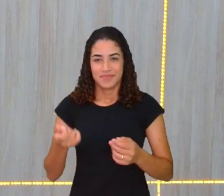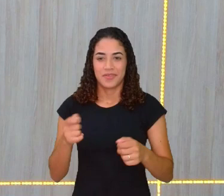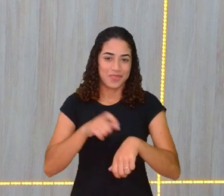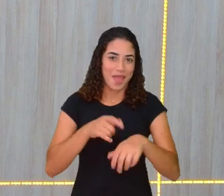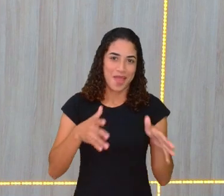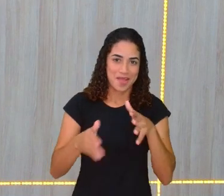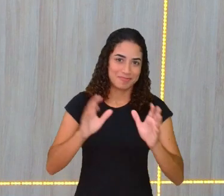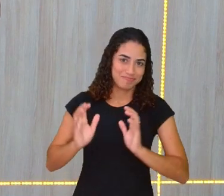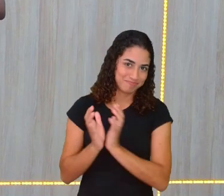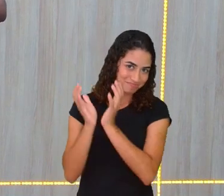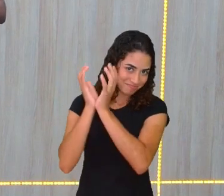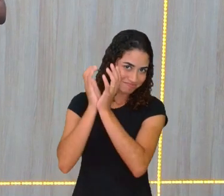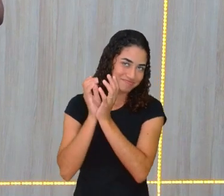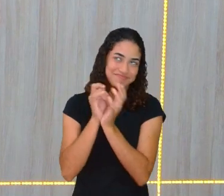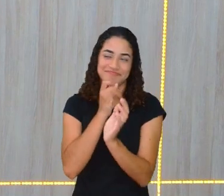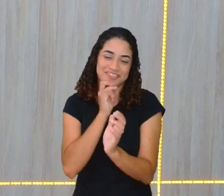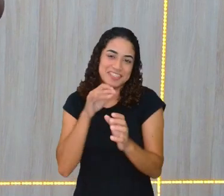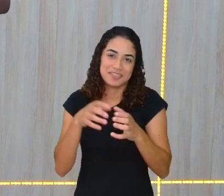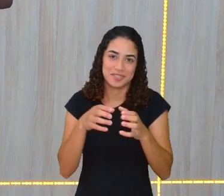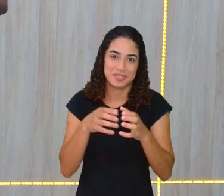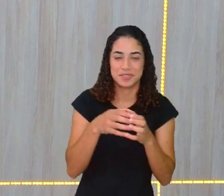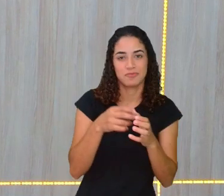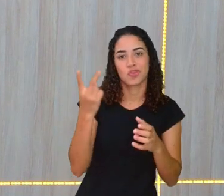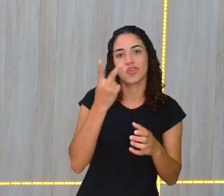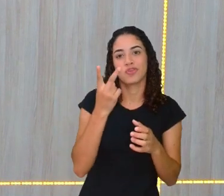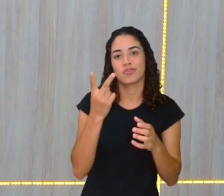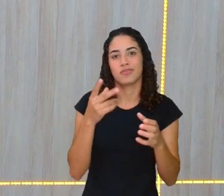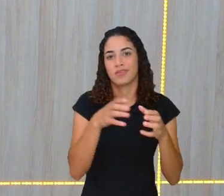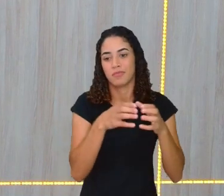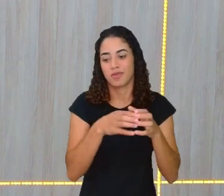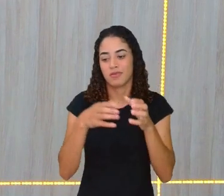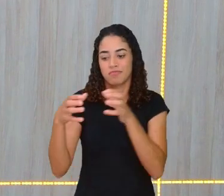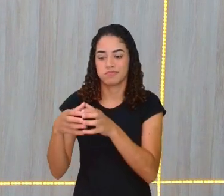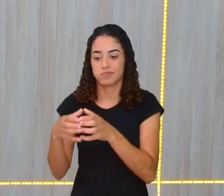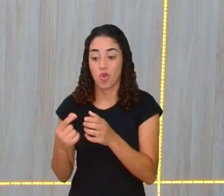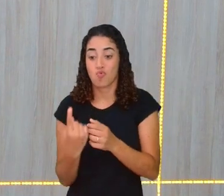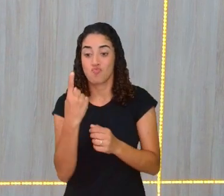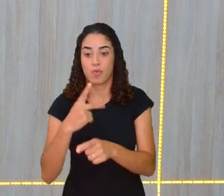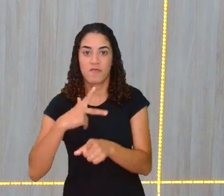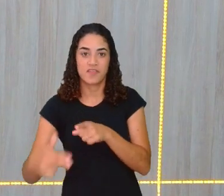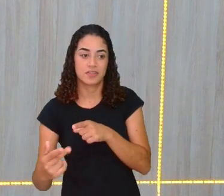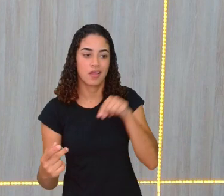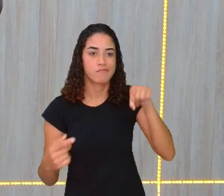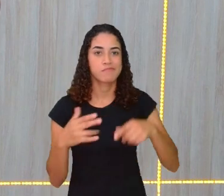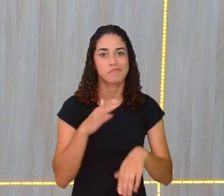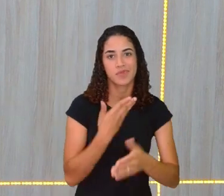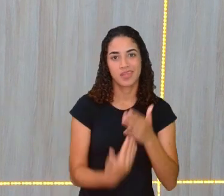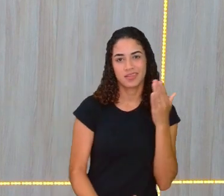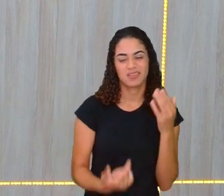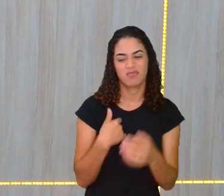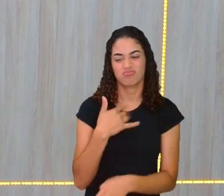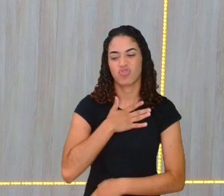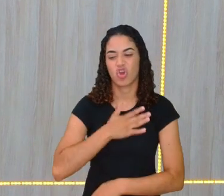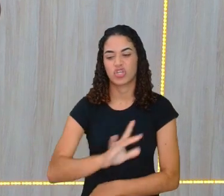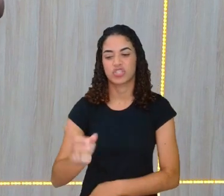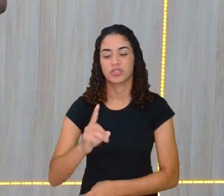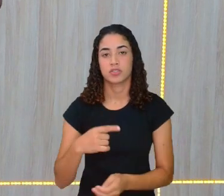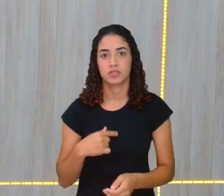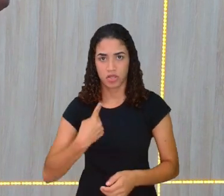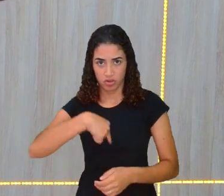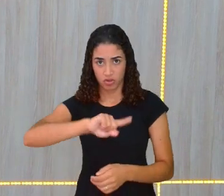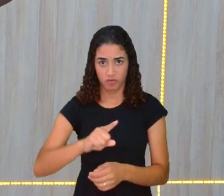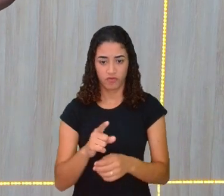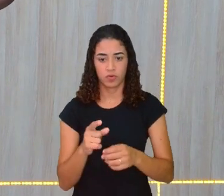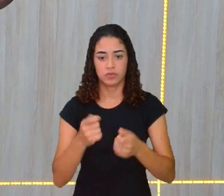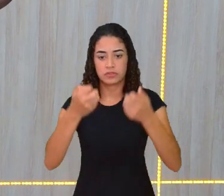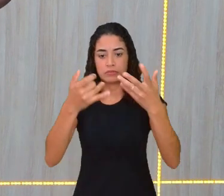Adriana? E aí dois times jogam, um time ganhou, o outro perdeu. Aí eu não gostei disso. Eu vou noticiar